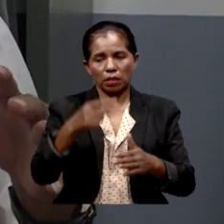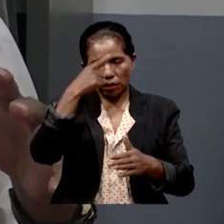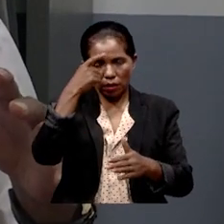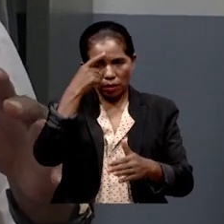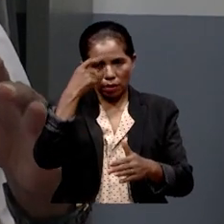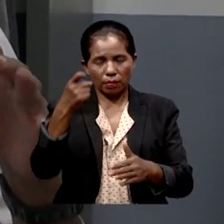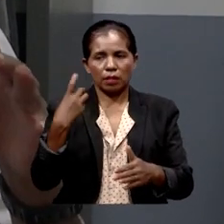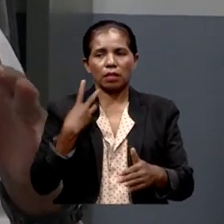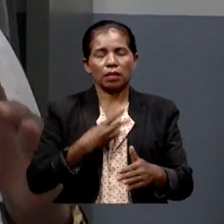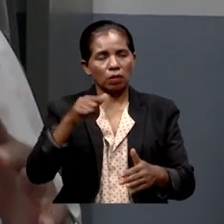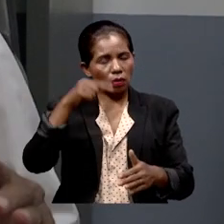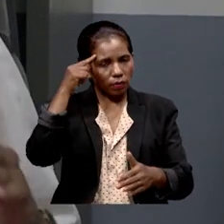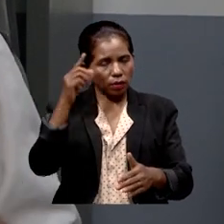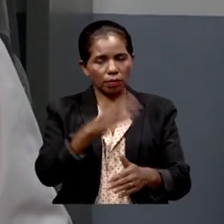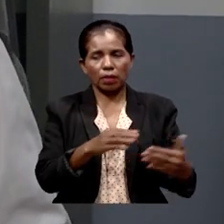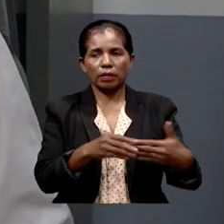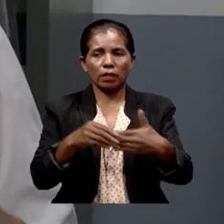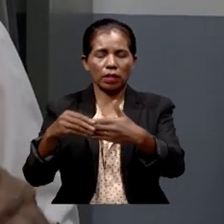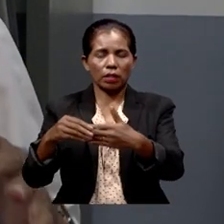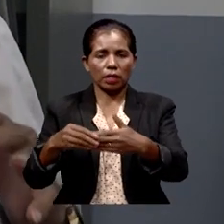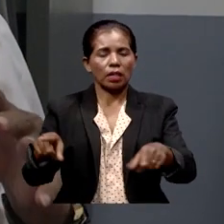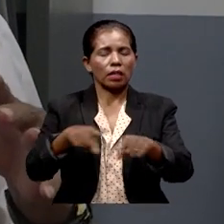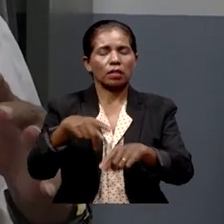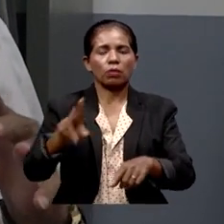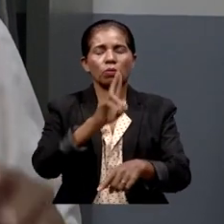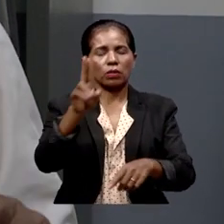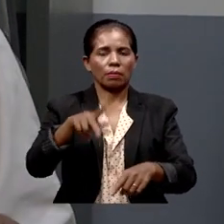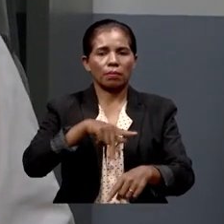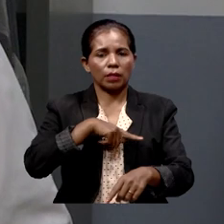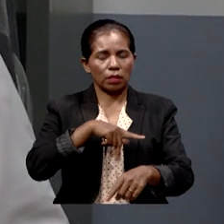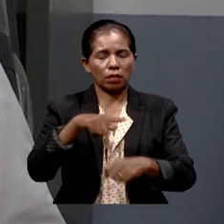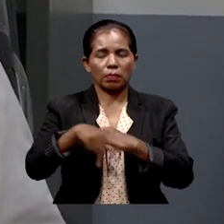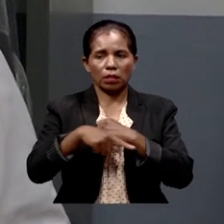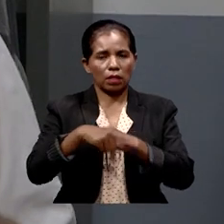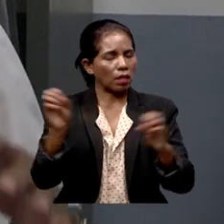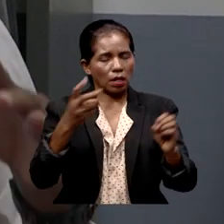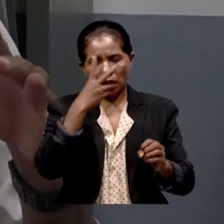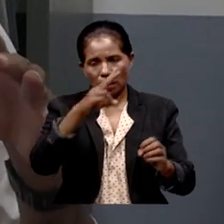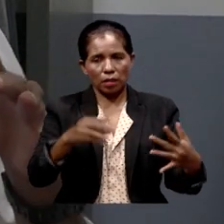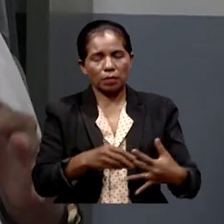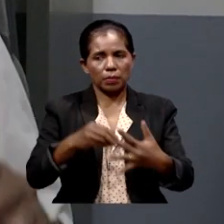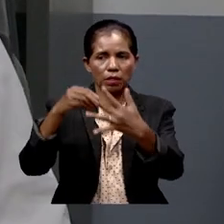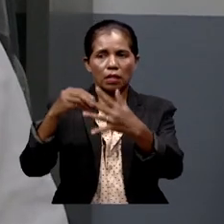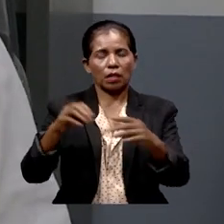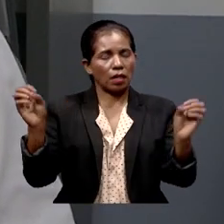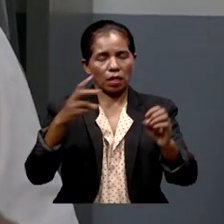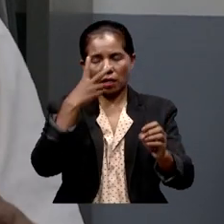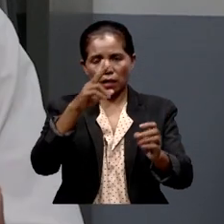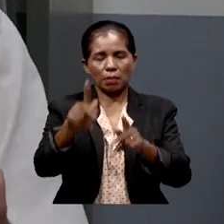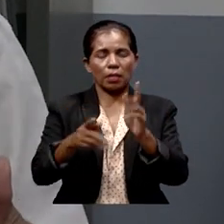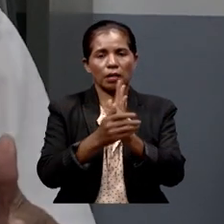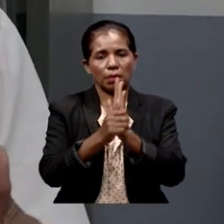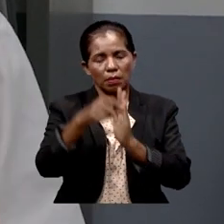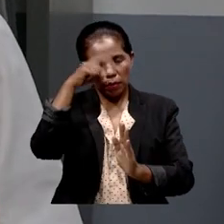ita governo de ba ukune parte daria liu lahare kona ba spesialidade lahare kona ba kapasidade human mai